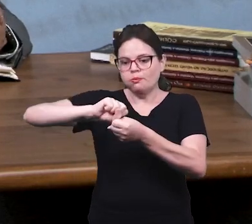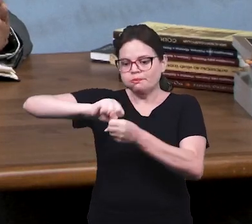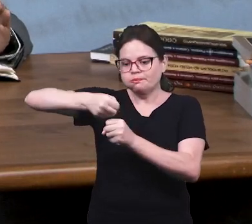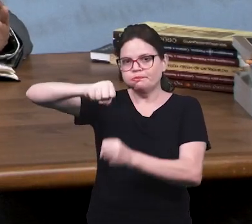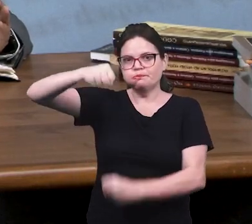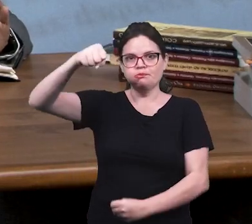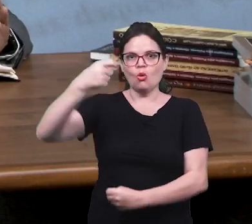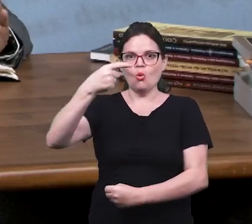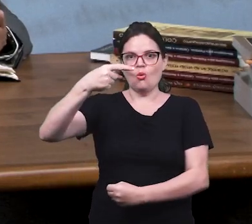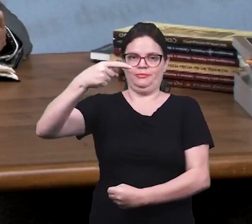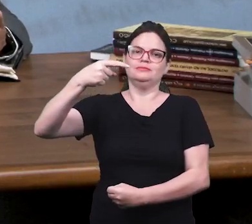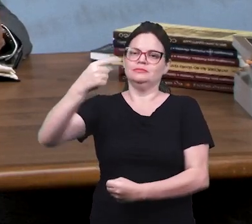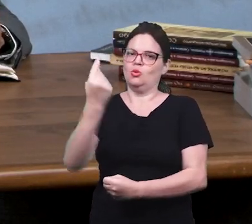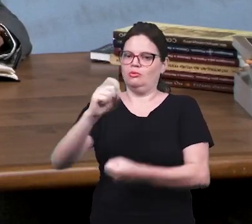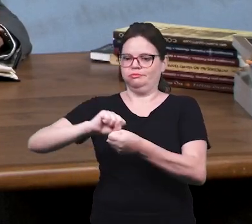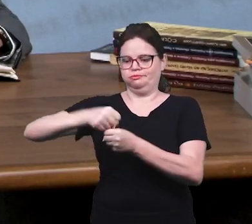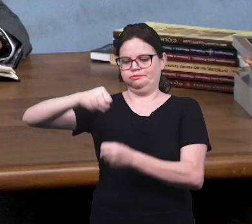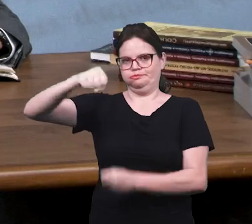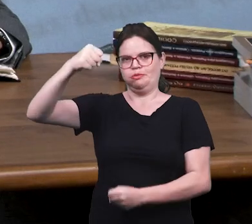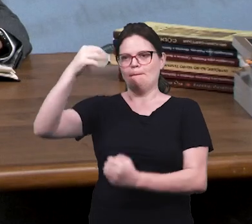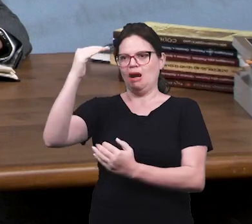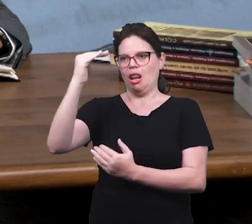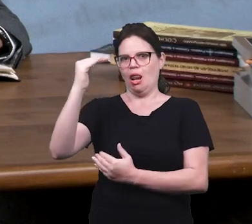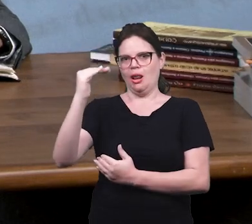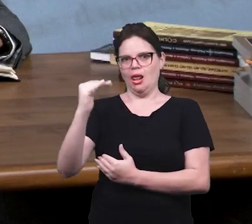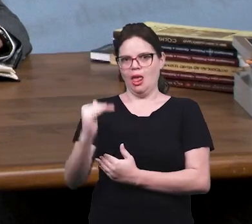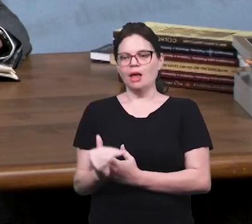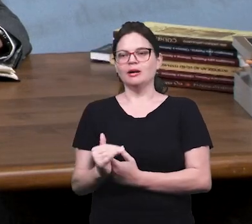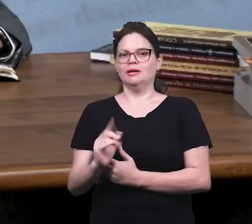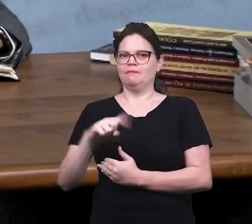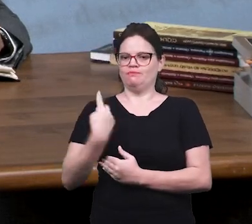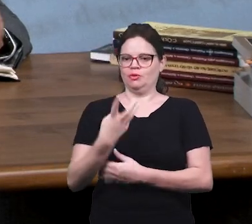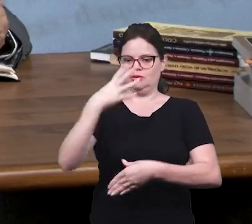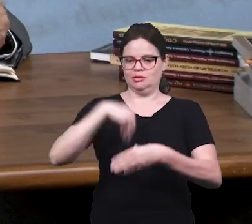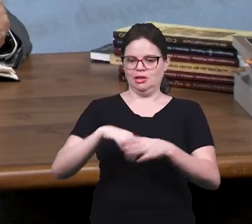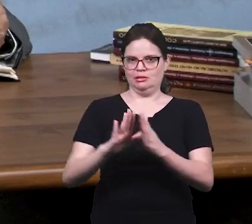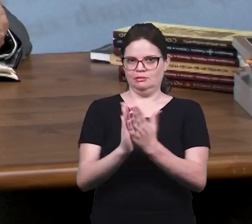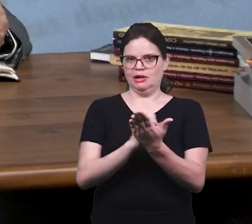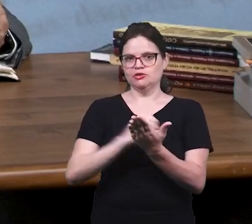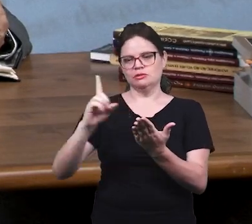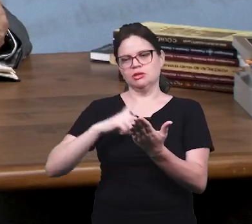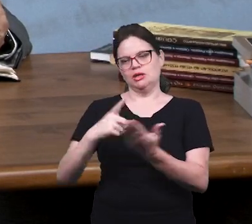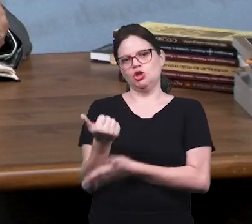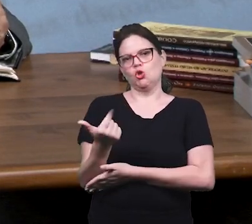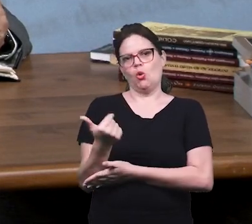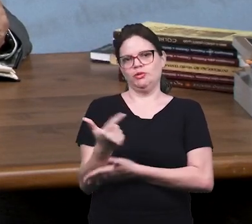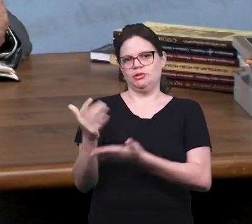num único rolo para a classificação da Bíblia cristã.